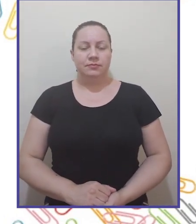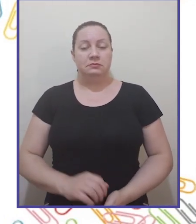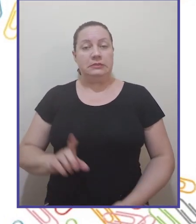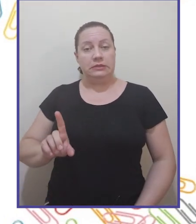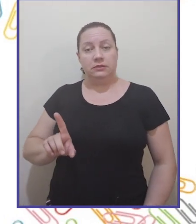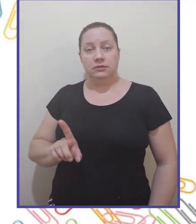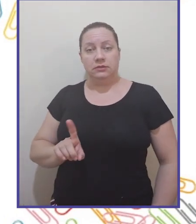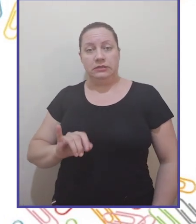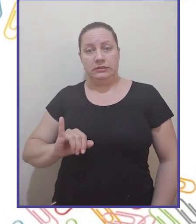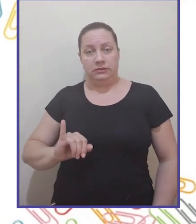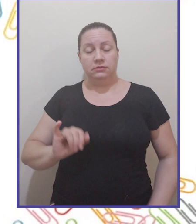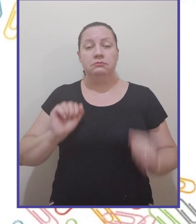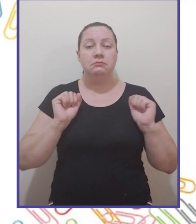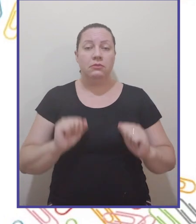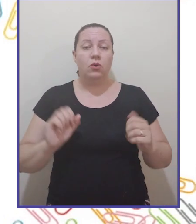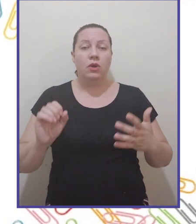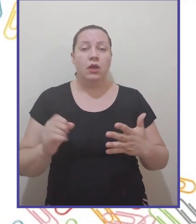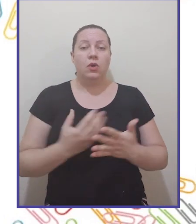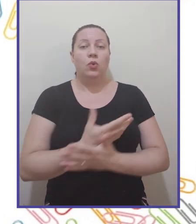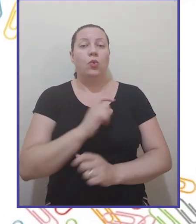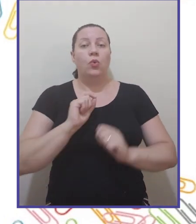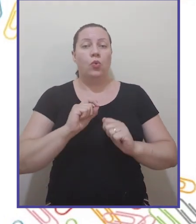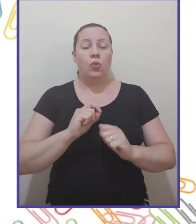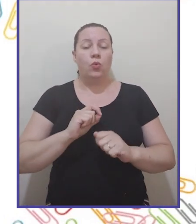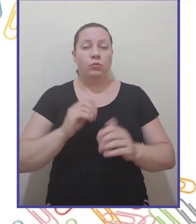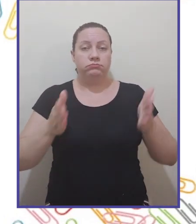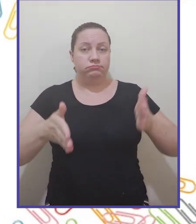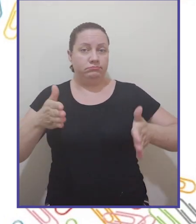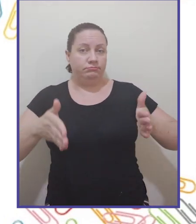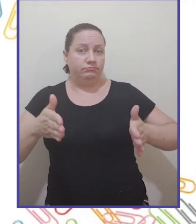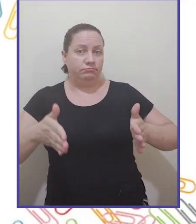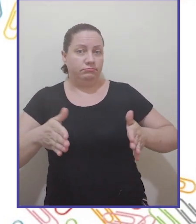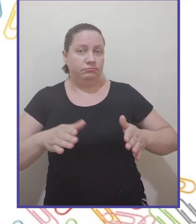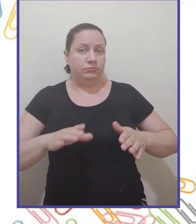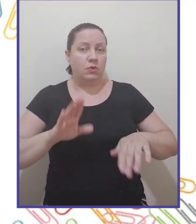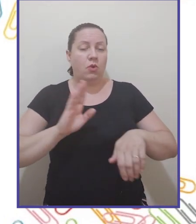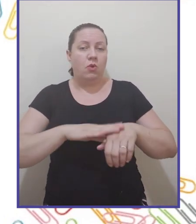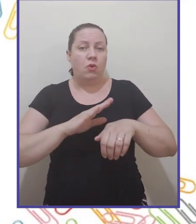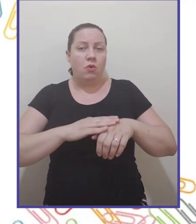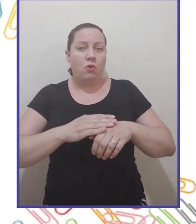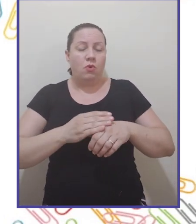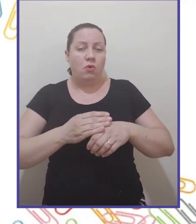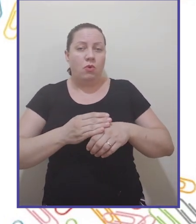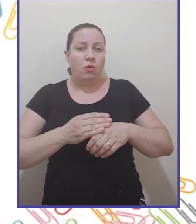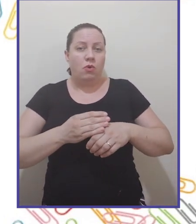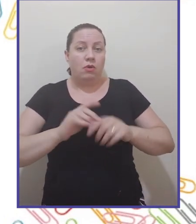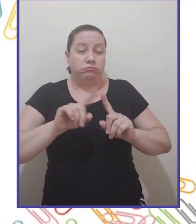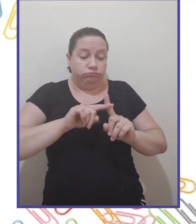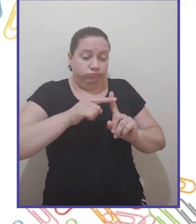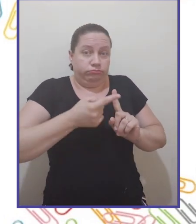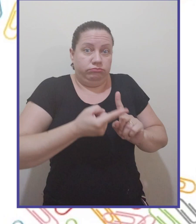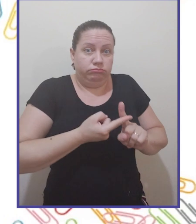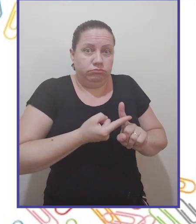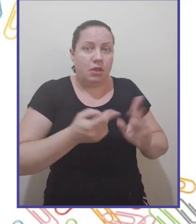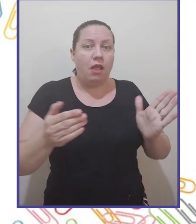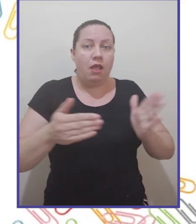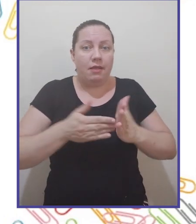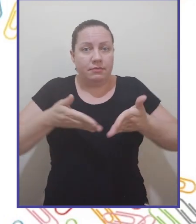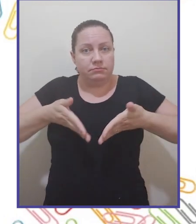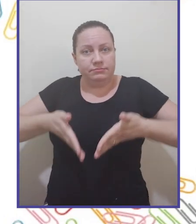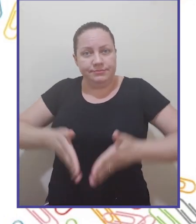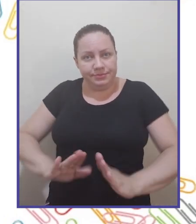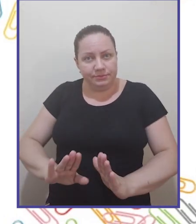A DI pode acontecer durante a fase que vai do momento da fecundação até o parto, que dura cerca